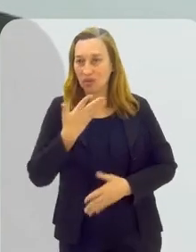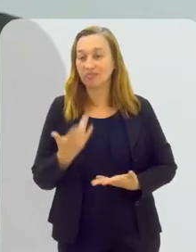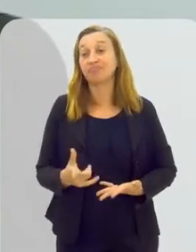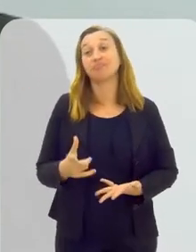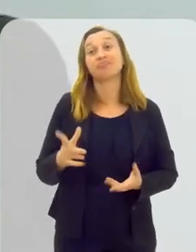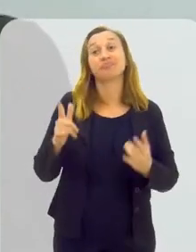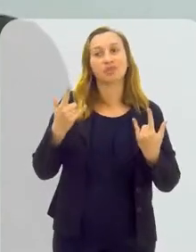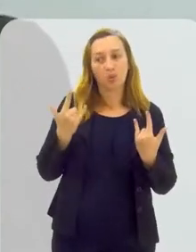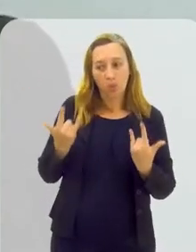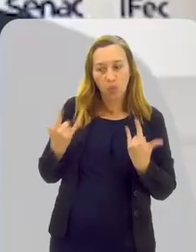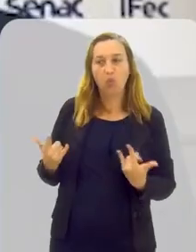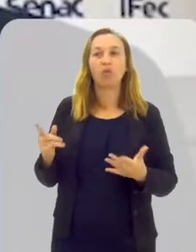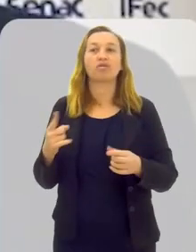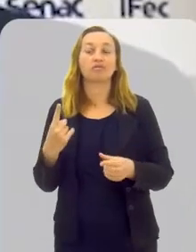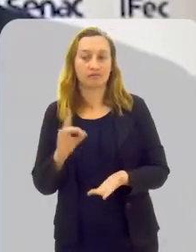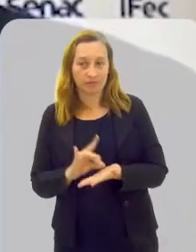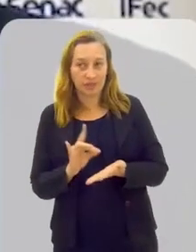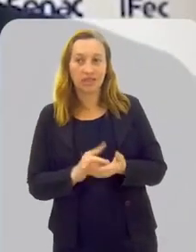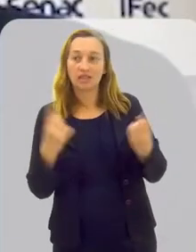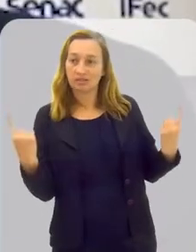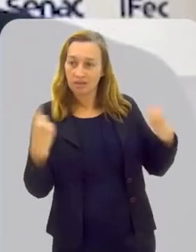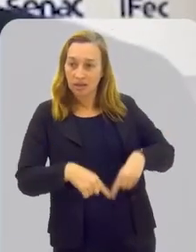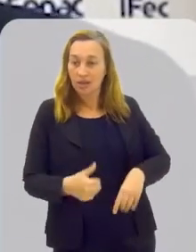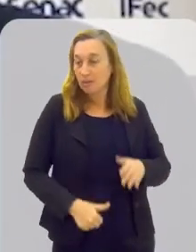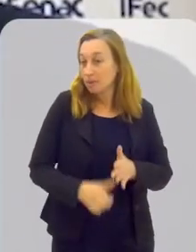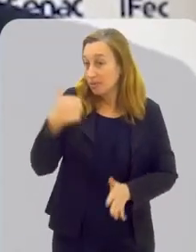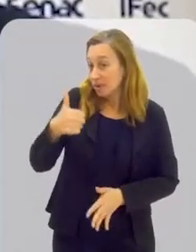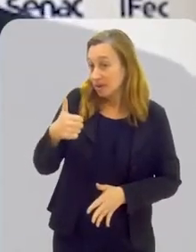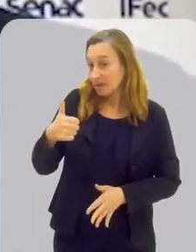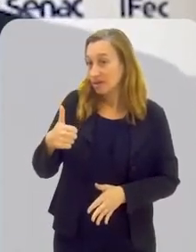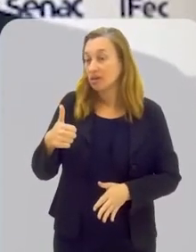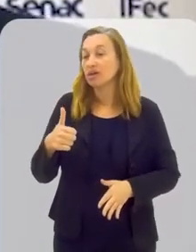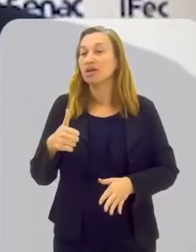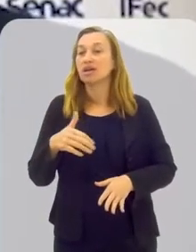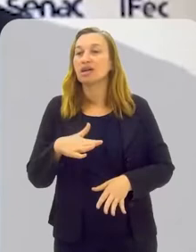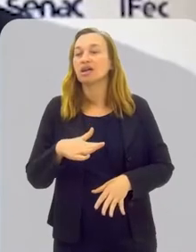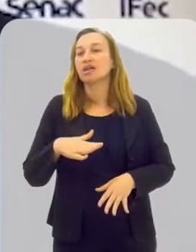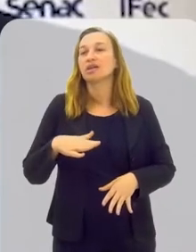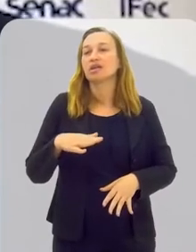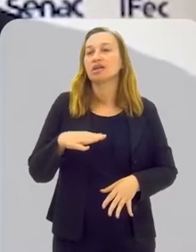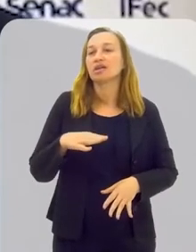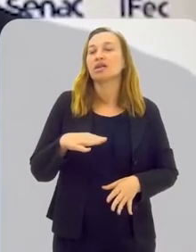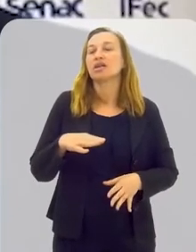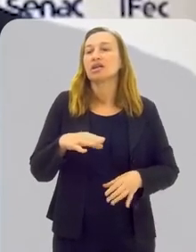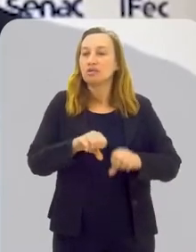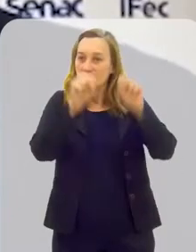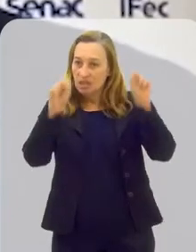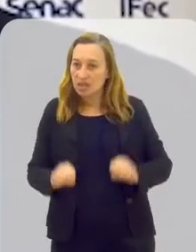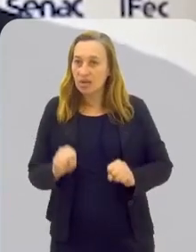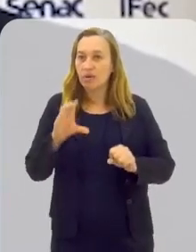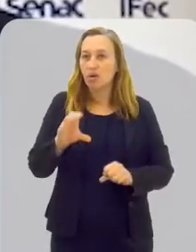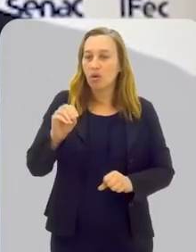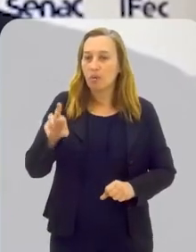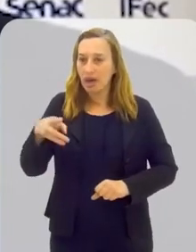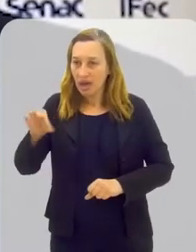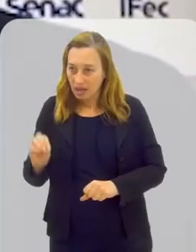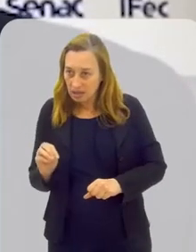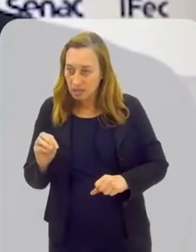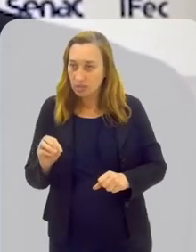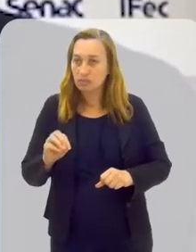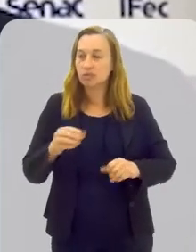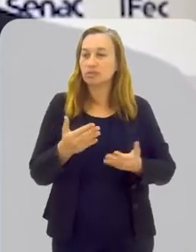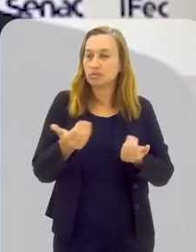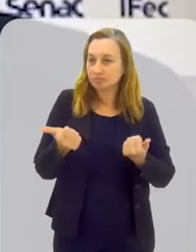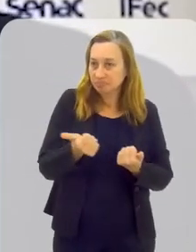programa à prova aqui em Rio foi realmente um desafio é a primeira vez que o sistema comércio participou do Rock in Rio